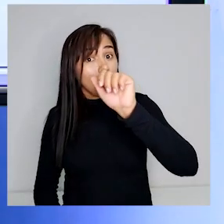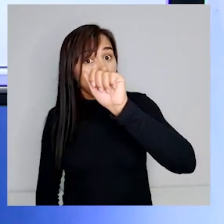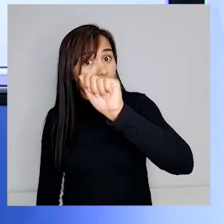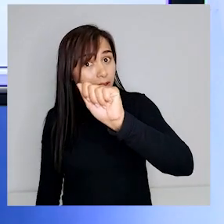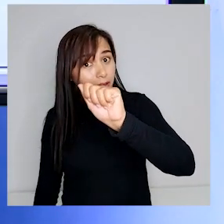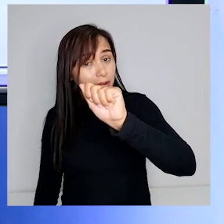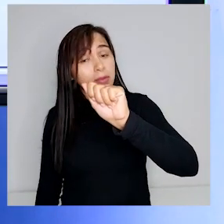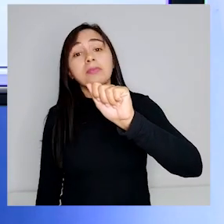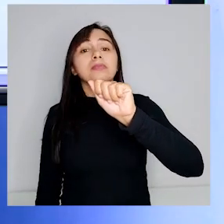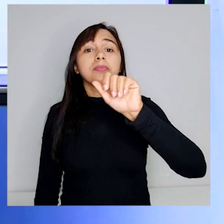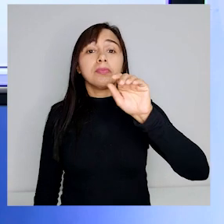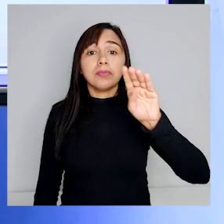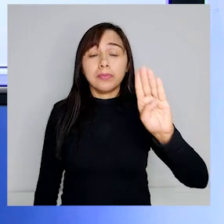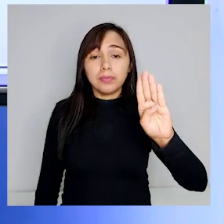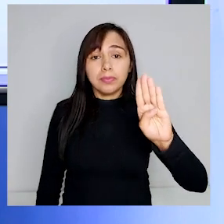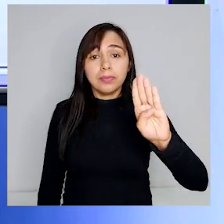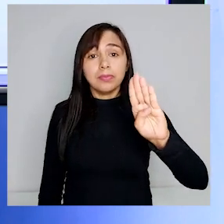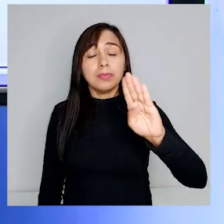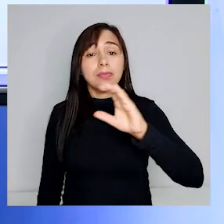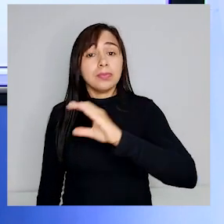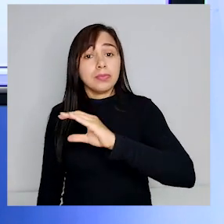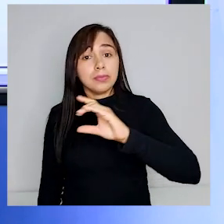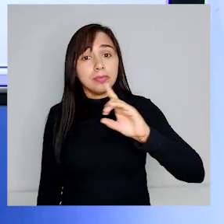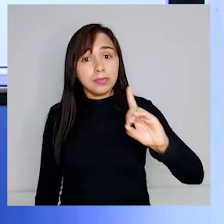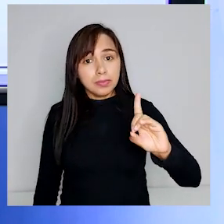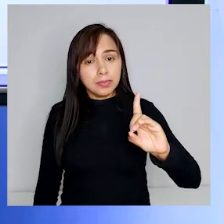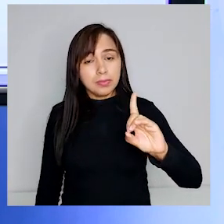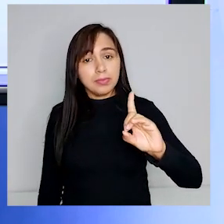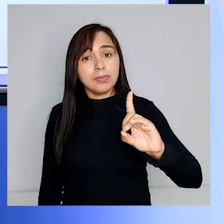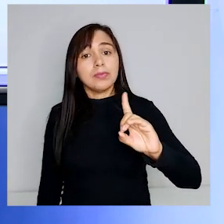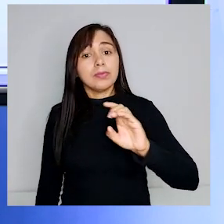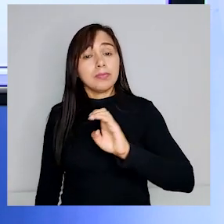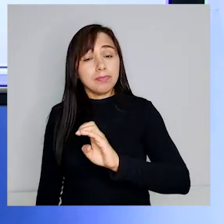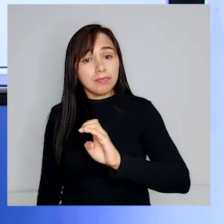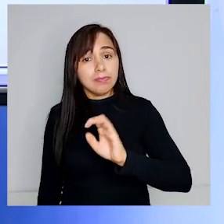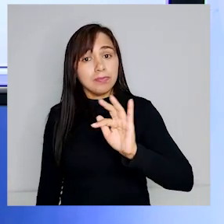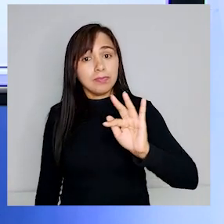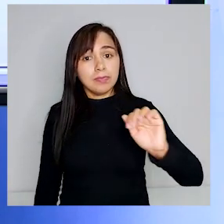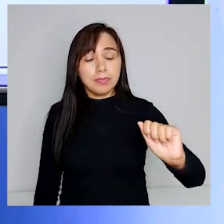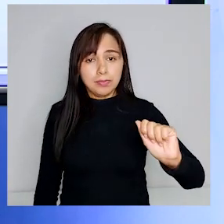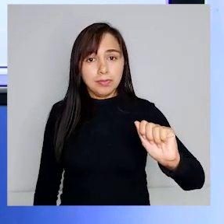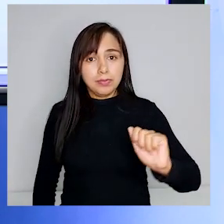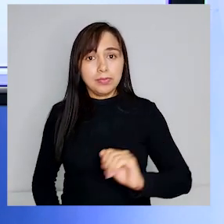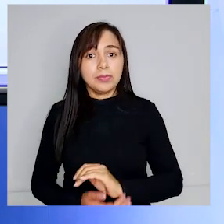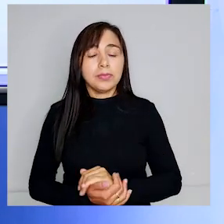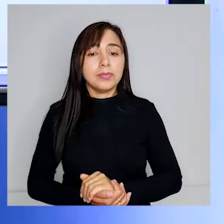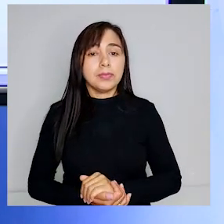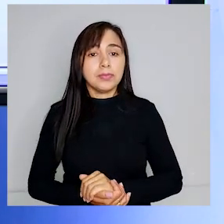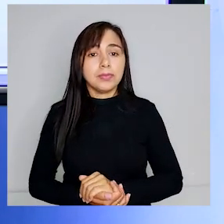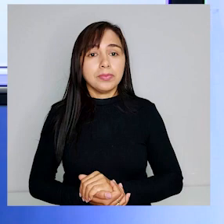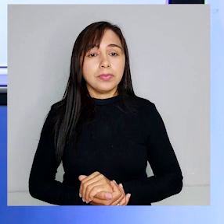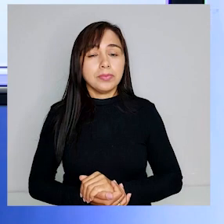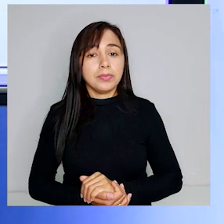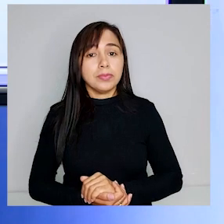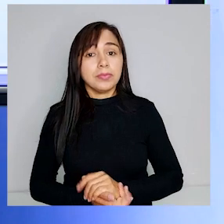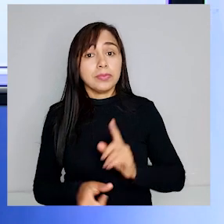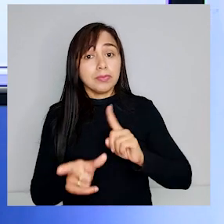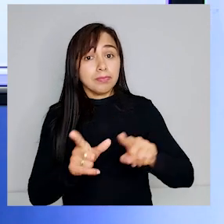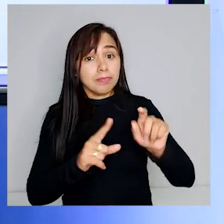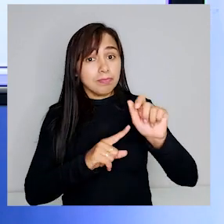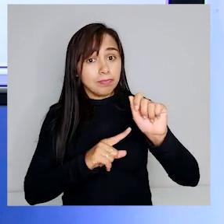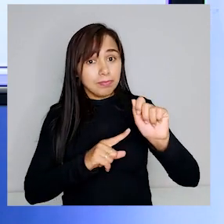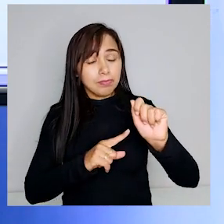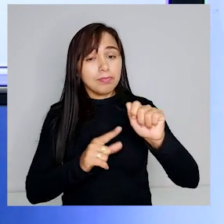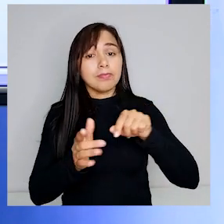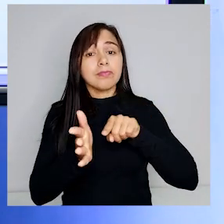isso que eu acabei de falar, do lado CD, DE, EF e FA, respectivamente. E o item A